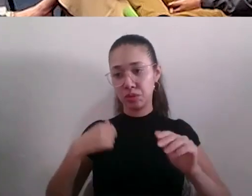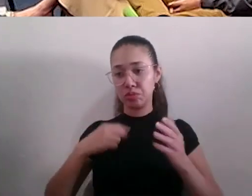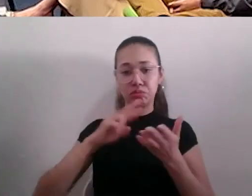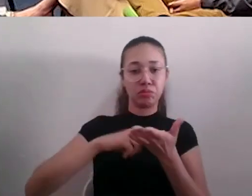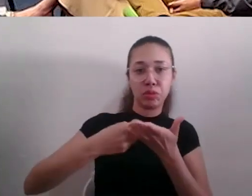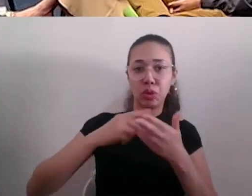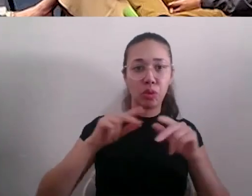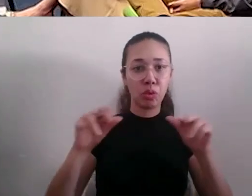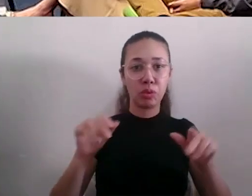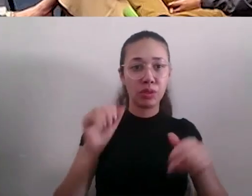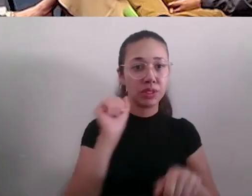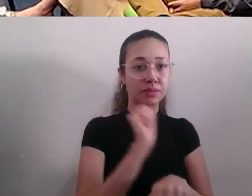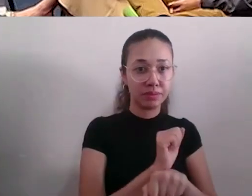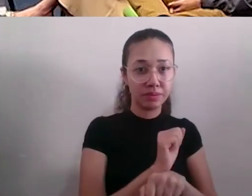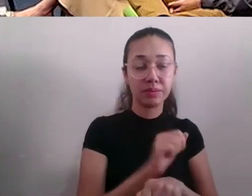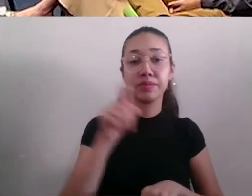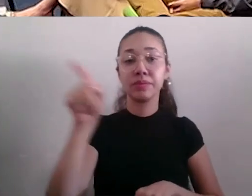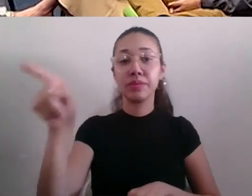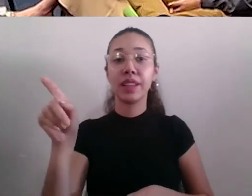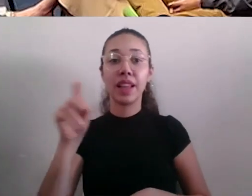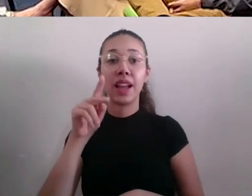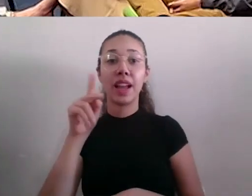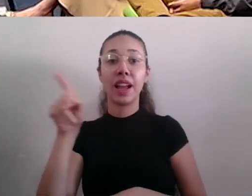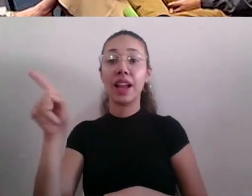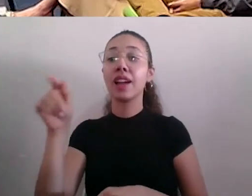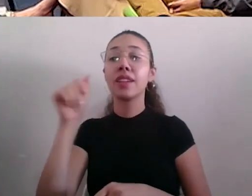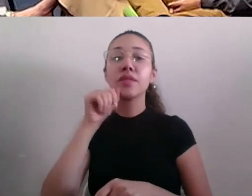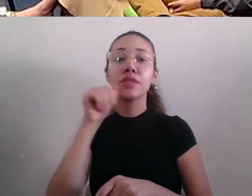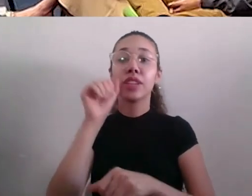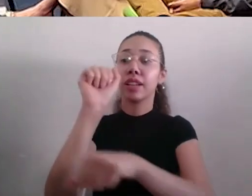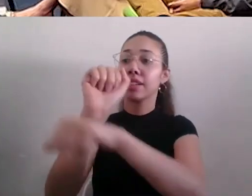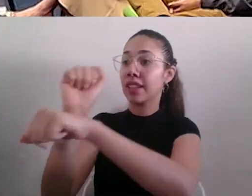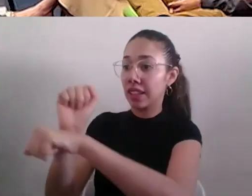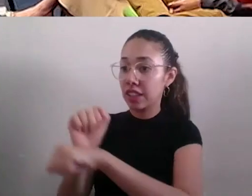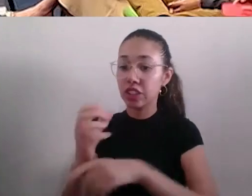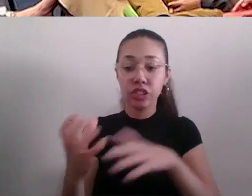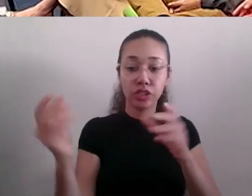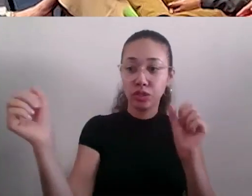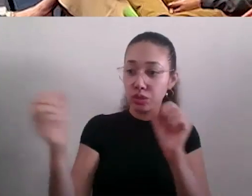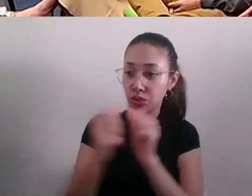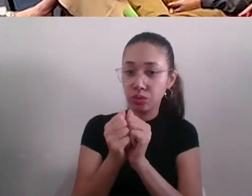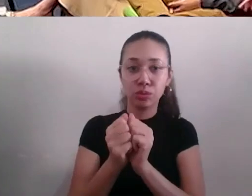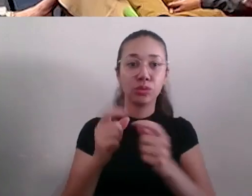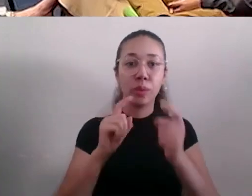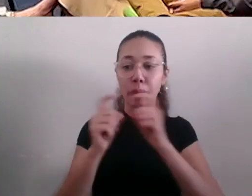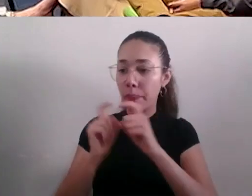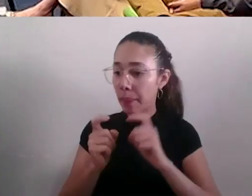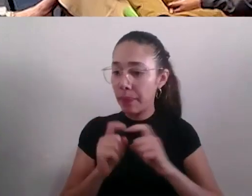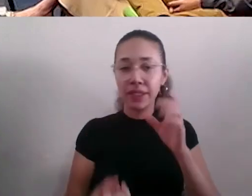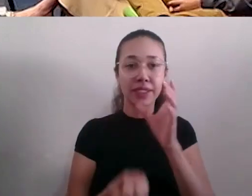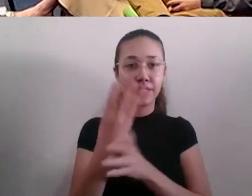da Piauí, e a gente fundou a Novelo. Então foi assim que começou.